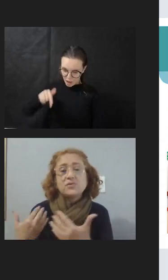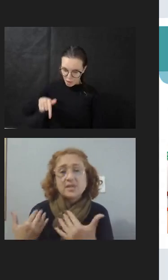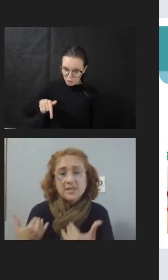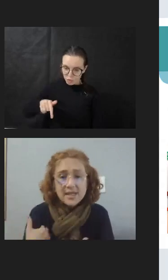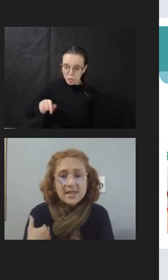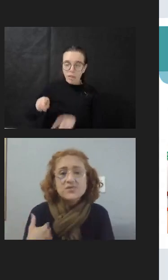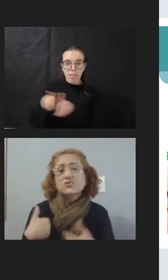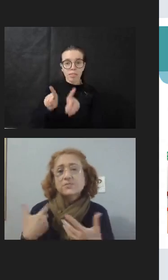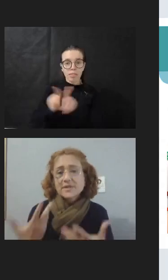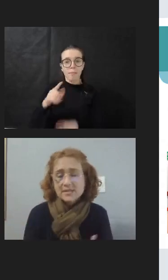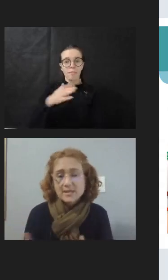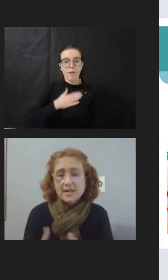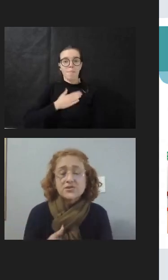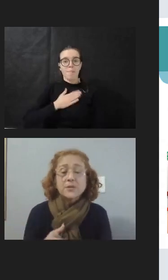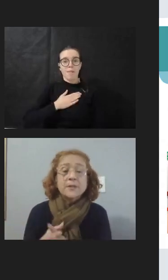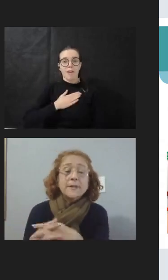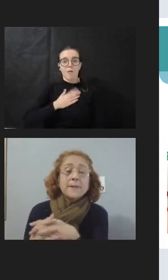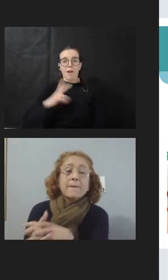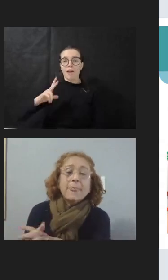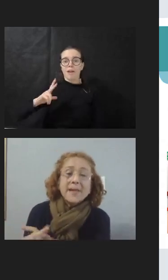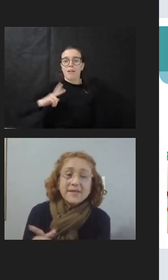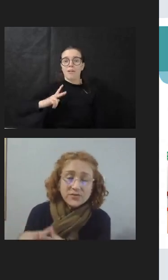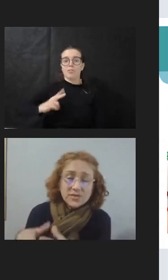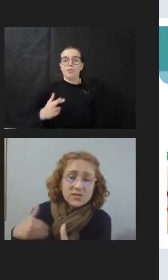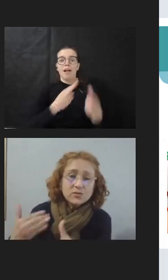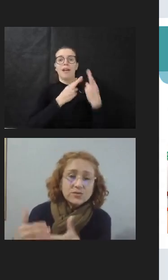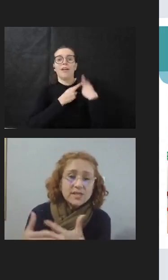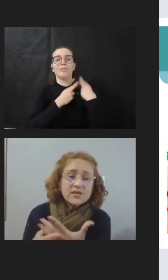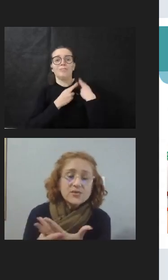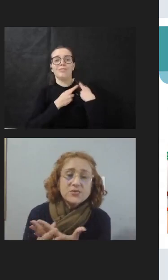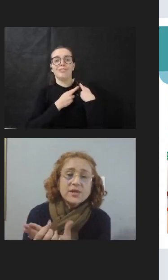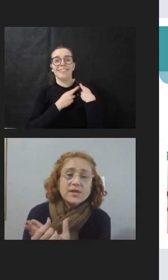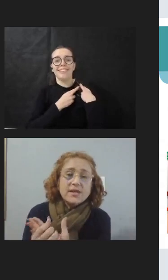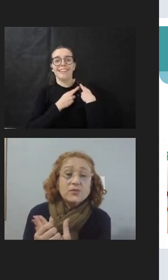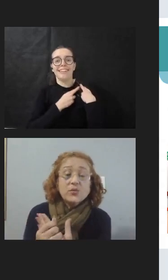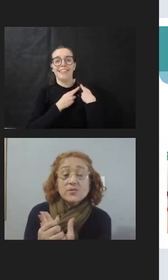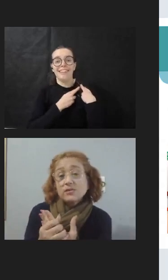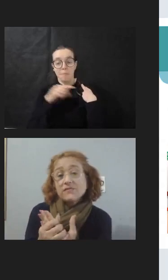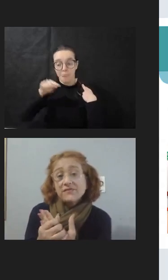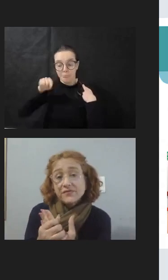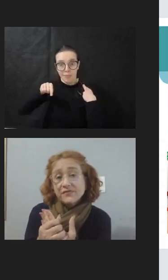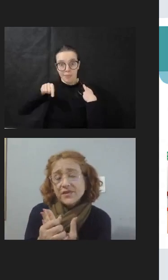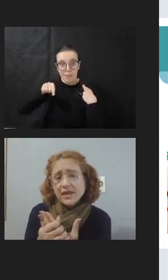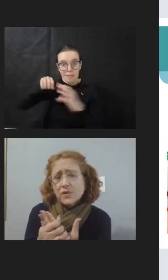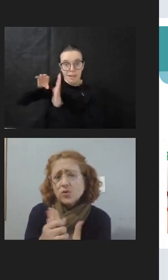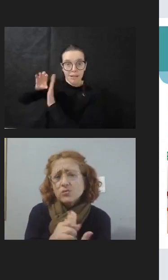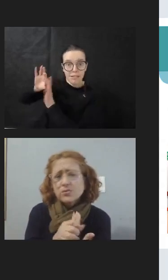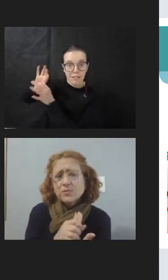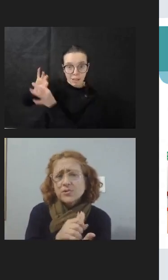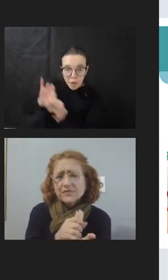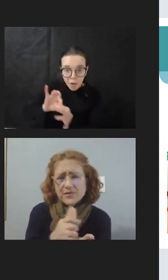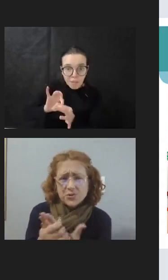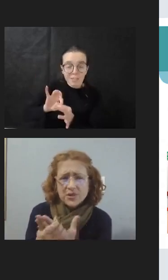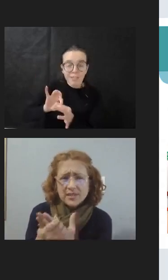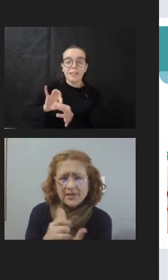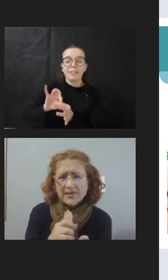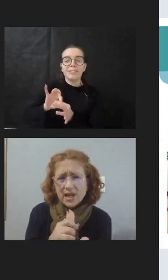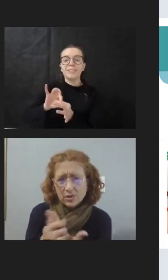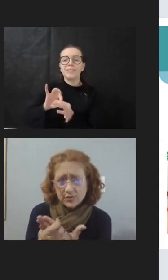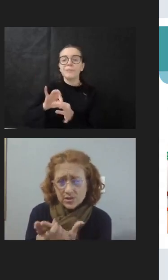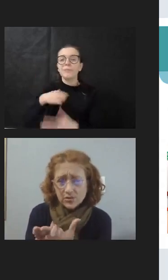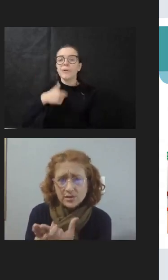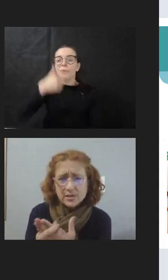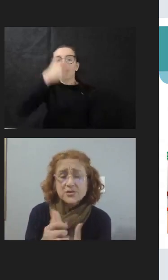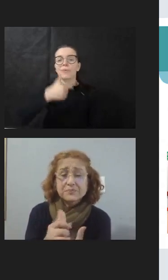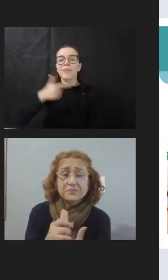né, do cliente ou do paciente. E dentro desse contexto, eu fiquei como professora da Federal